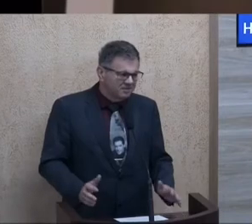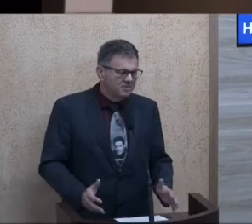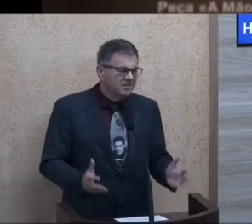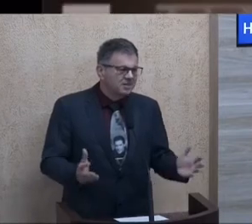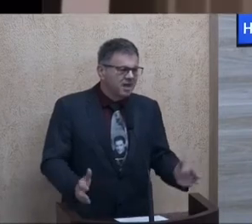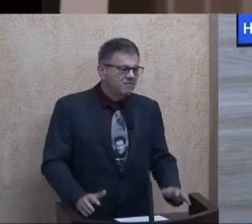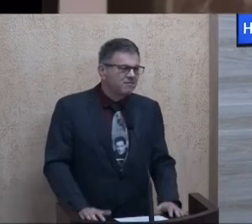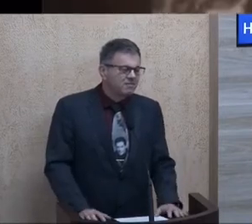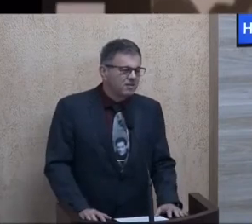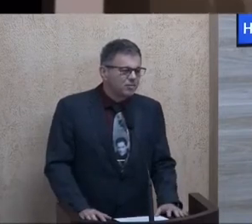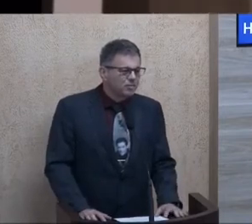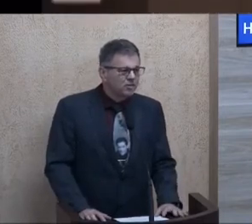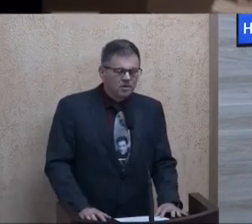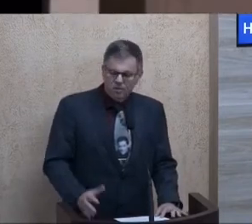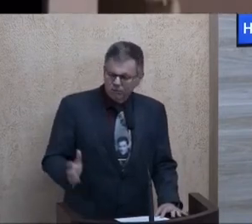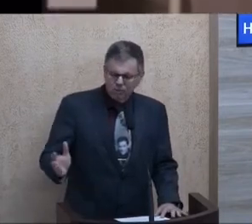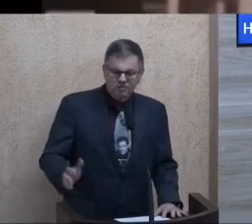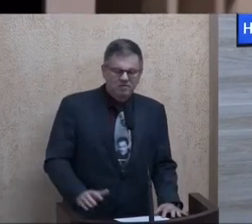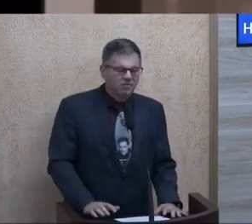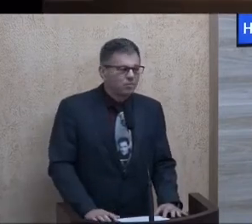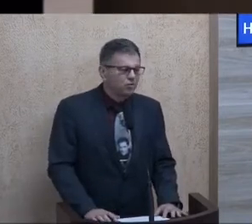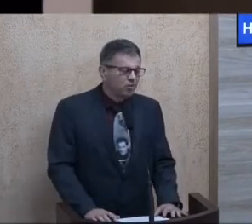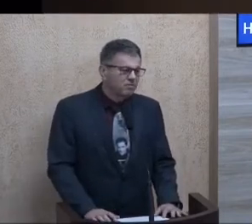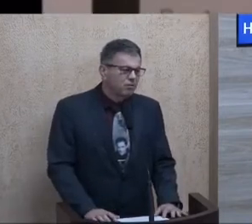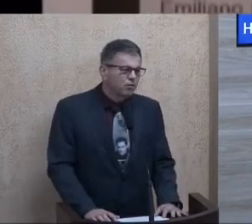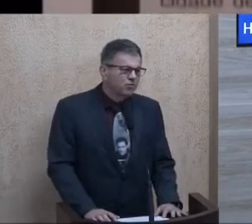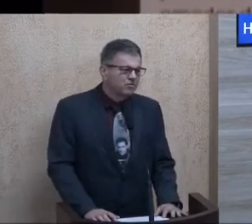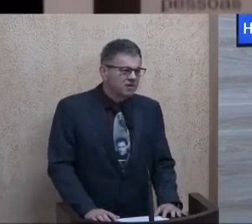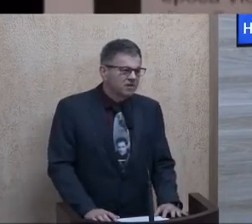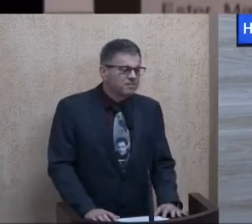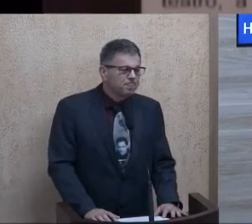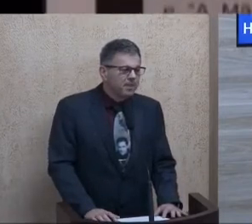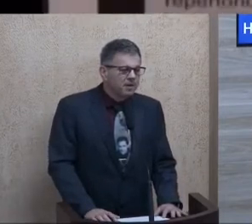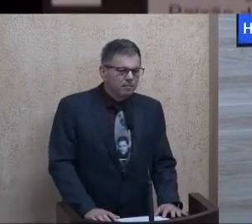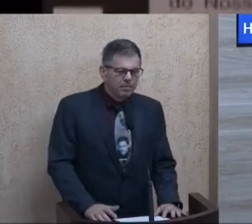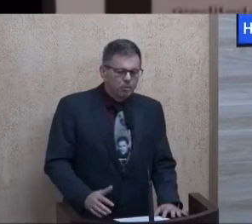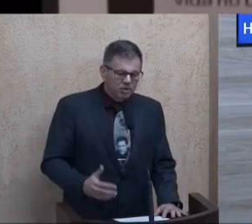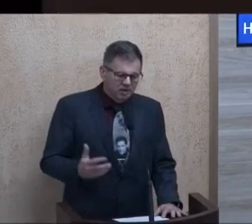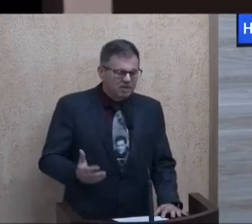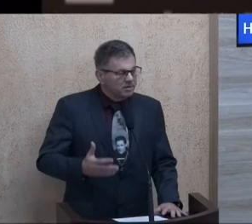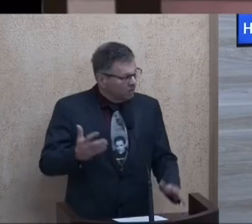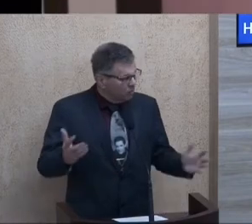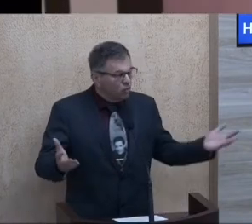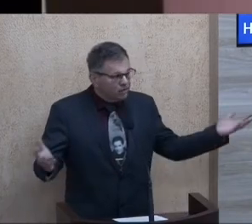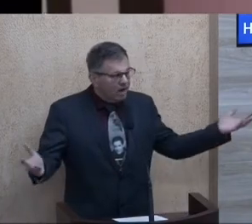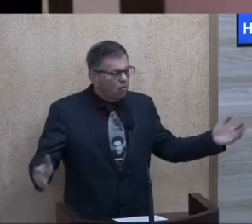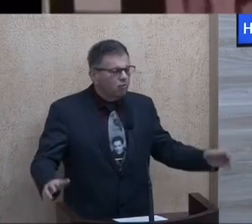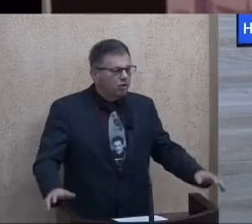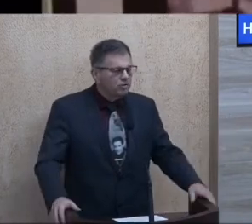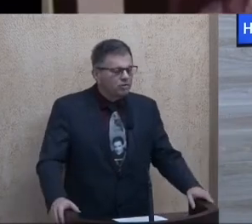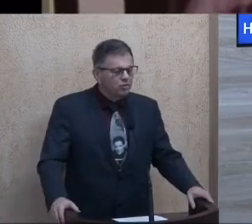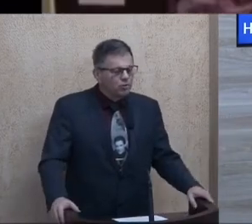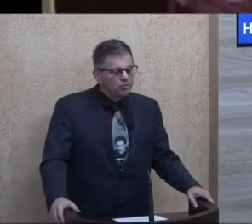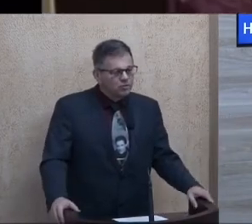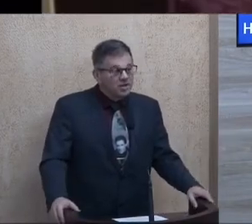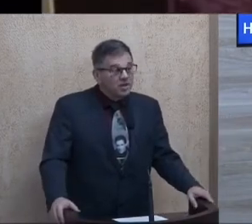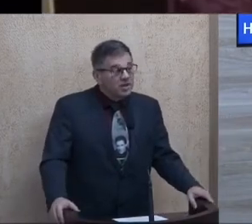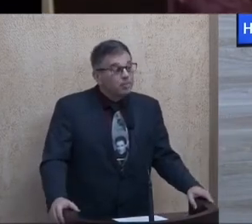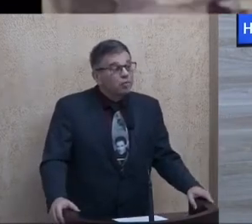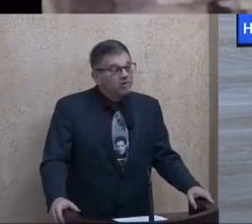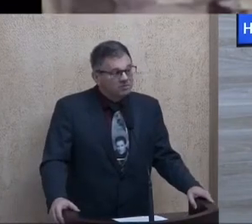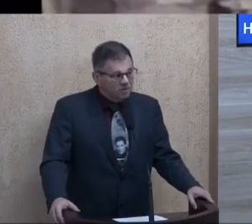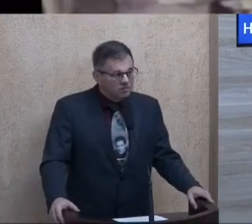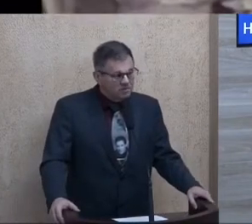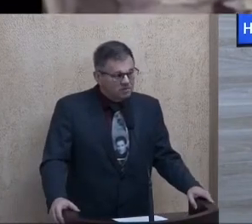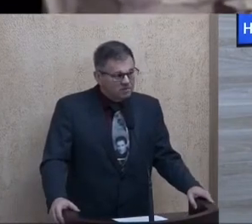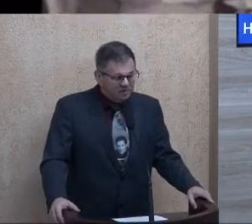que mostrou dia, sua contribuição dezembro, à preservação da memória local, regional e nacional. Emiliano registrou de tudo, de